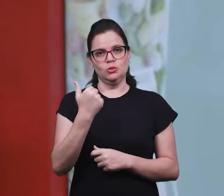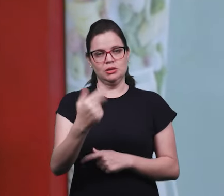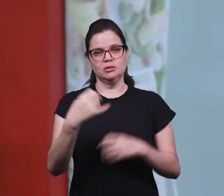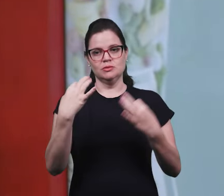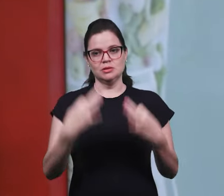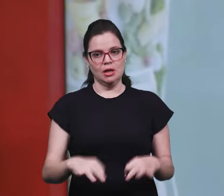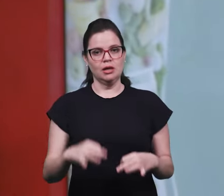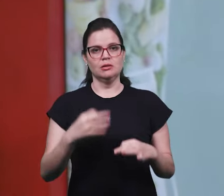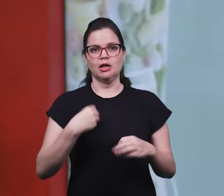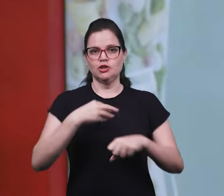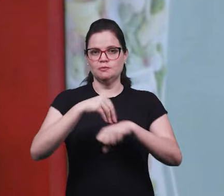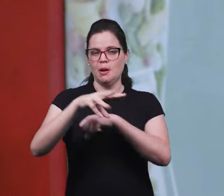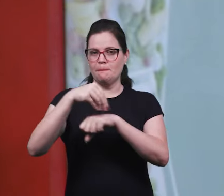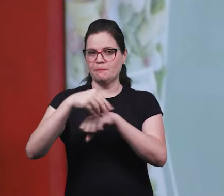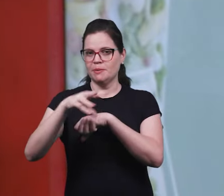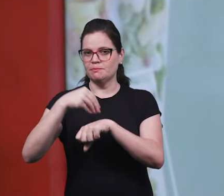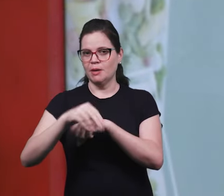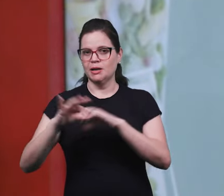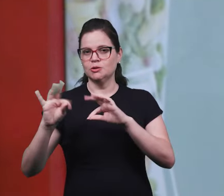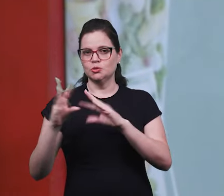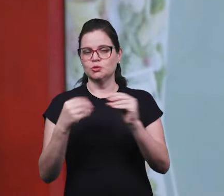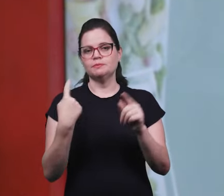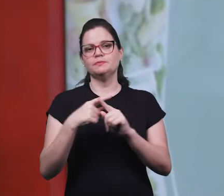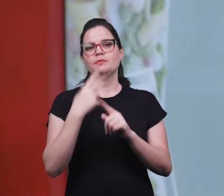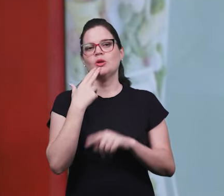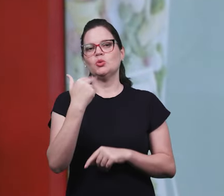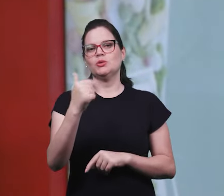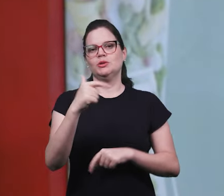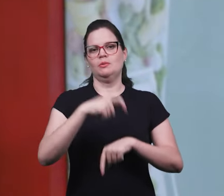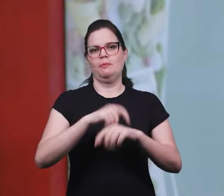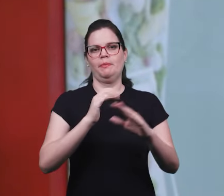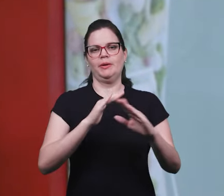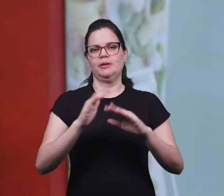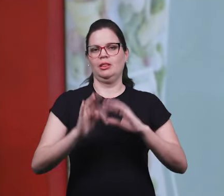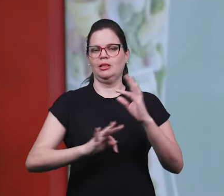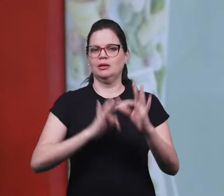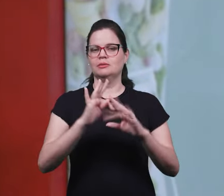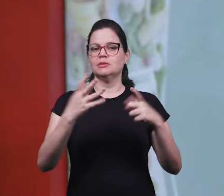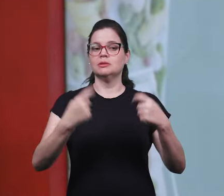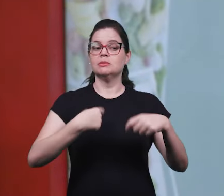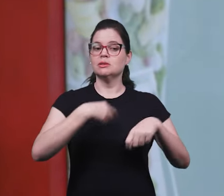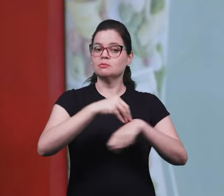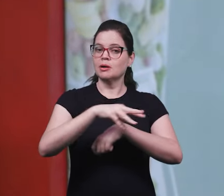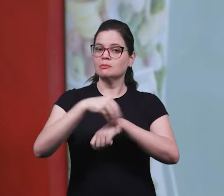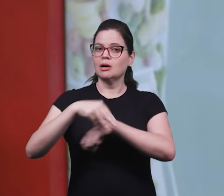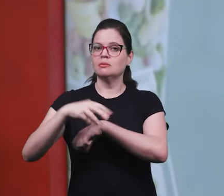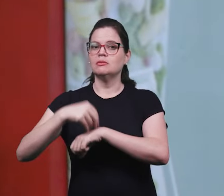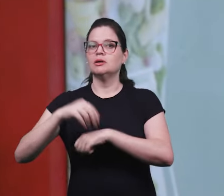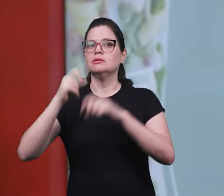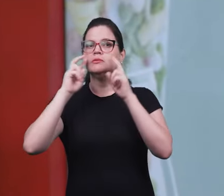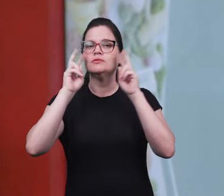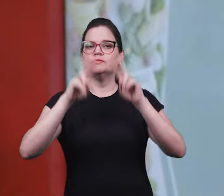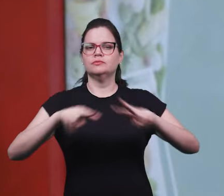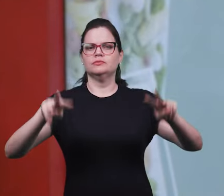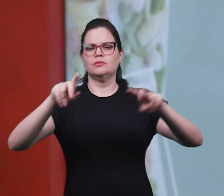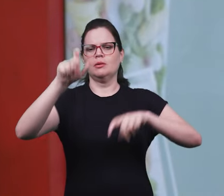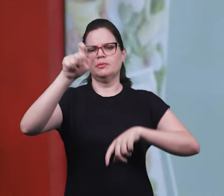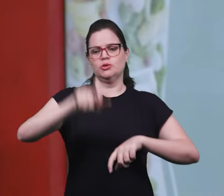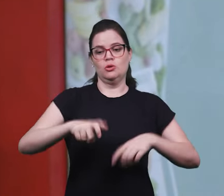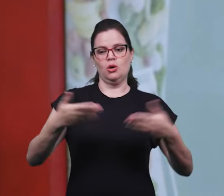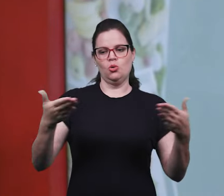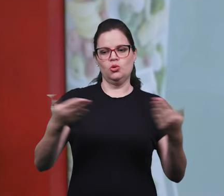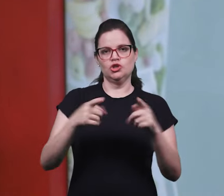profissional de nutrição que a gente consegue porque o nutricionista durante o tratamento ele tem que ter um olhar do paciente